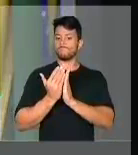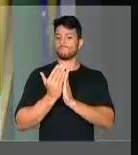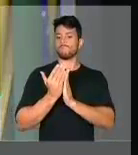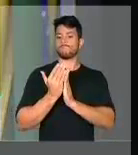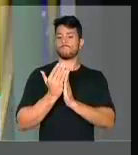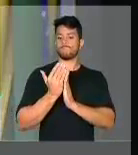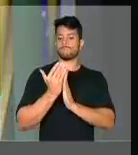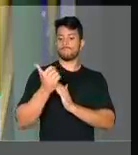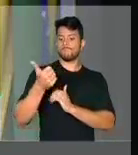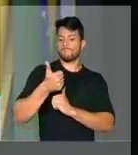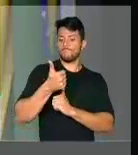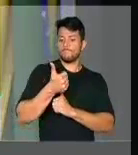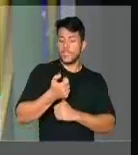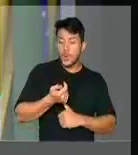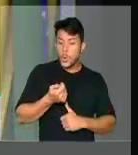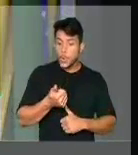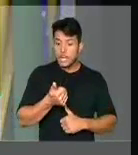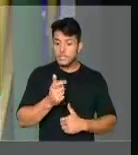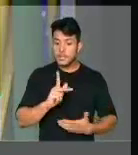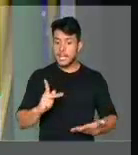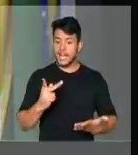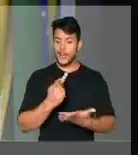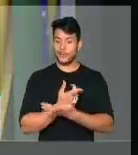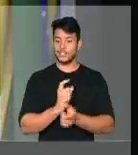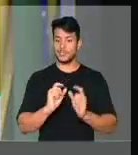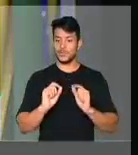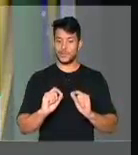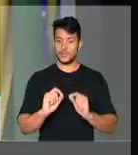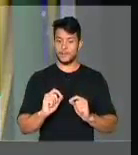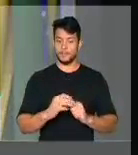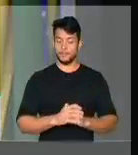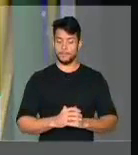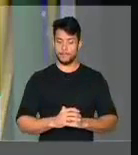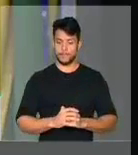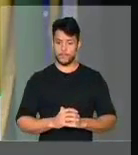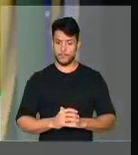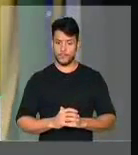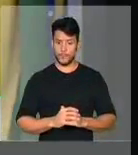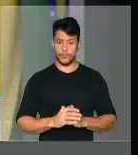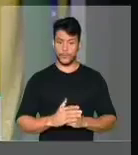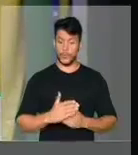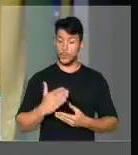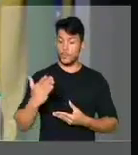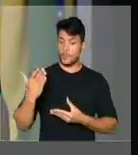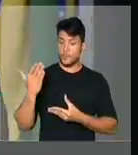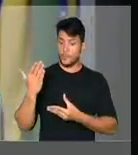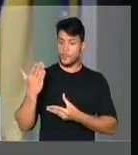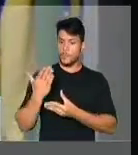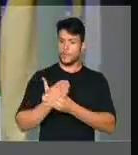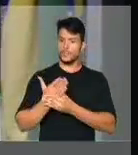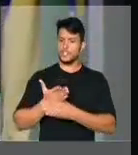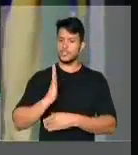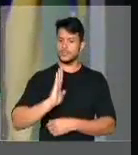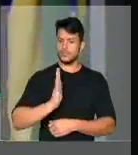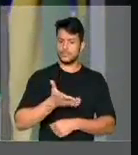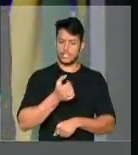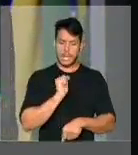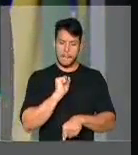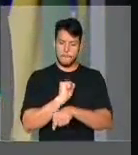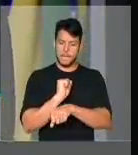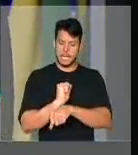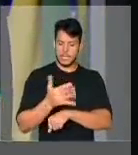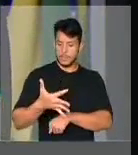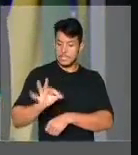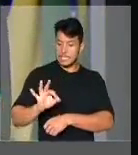aí acontece um fato inexplicável. Um processo parado há mais de 10